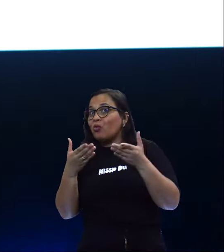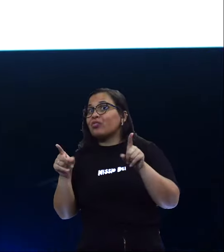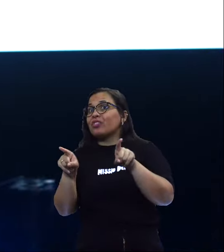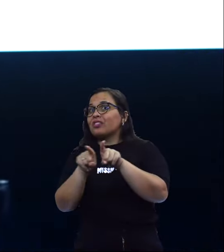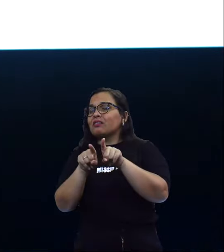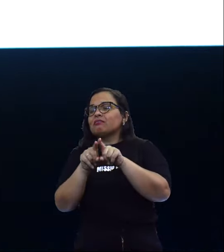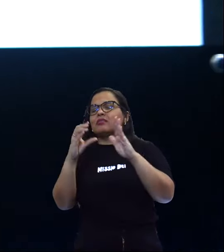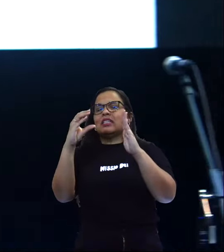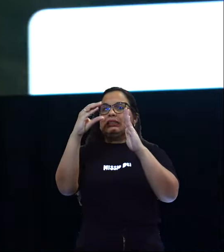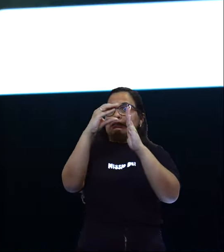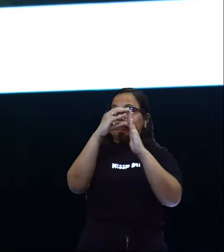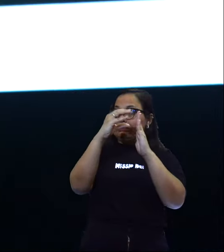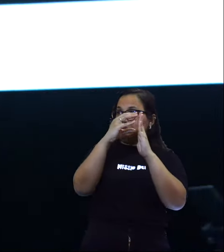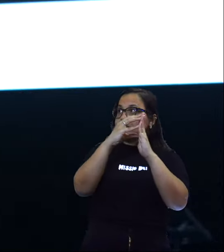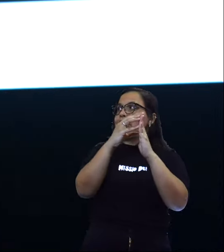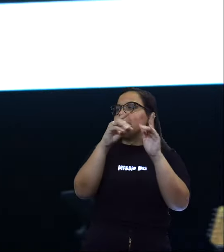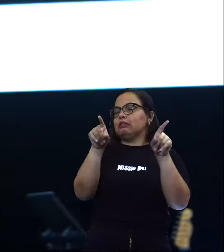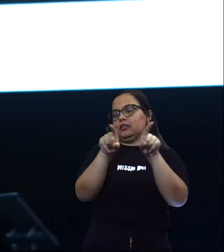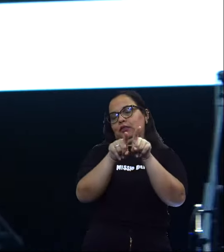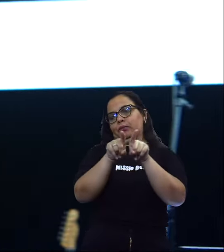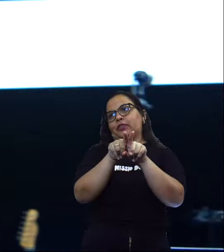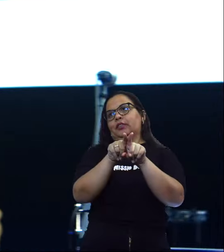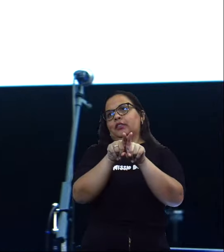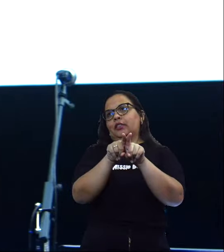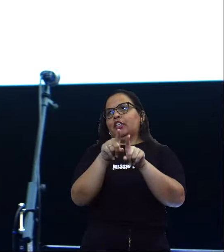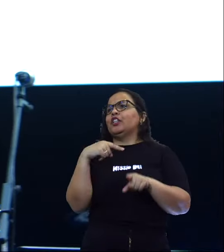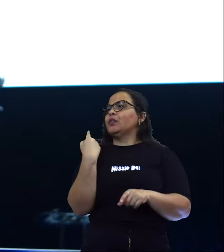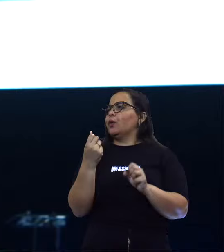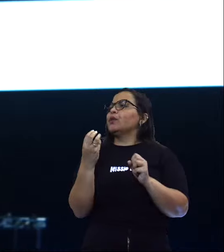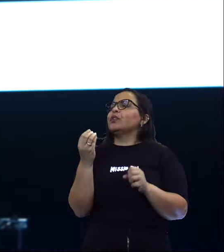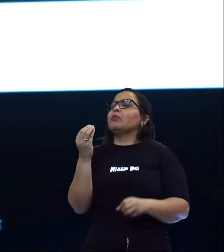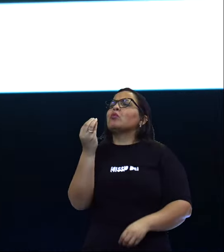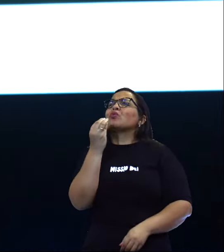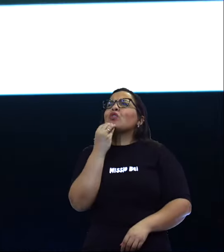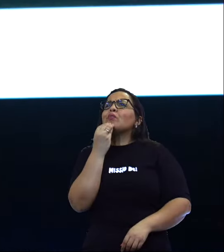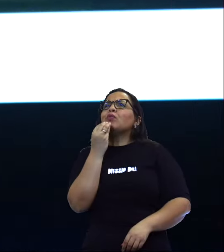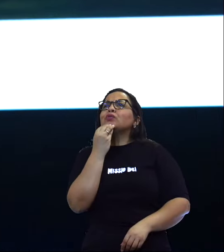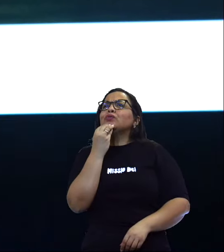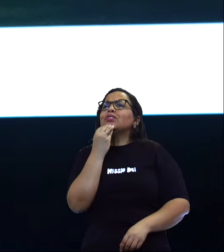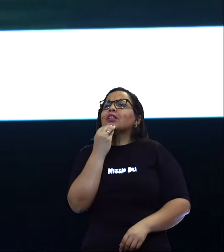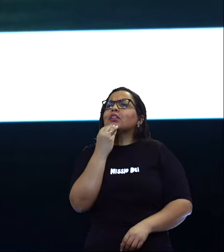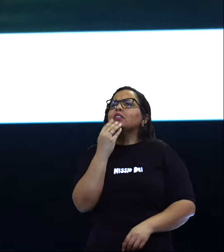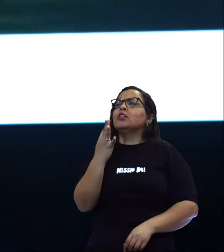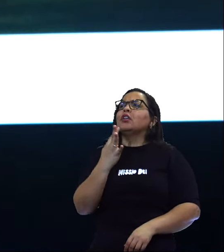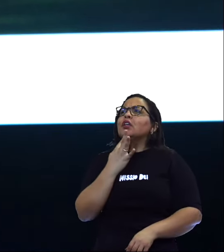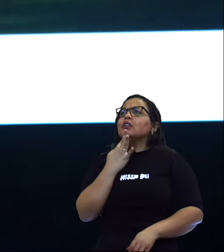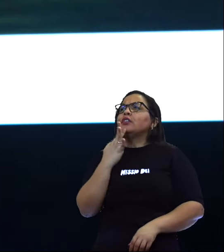ele era melhor do que o futuro, ou o presente. E tem muita gente que vive assim.